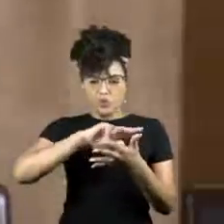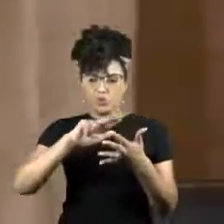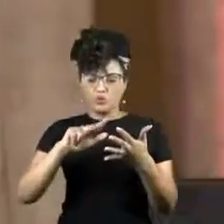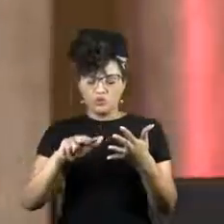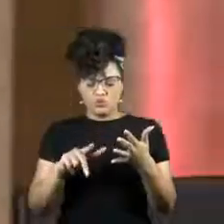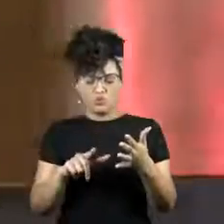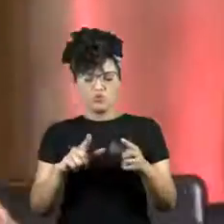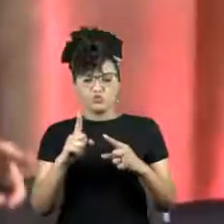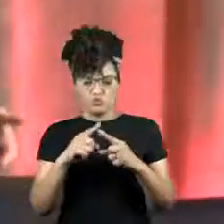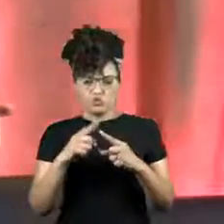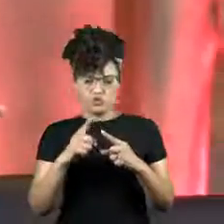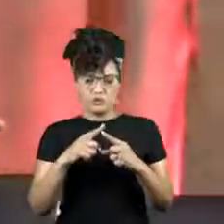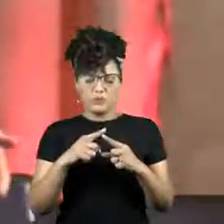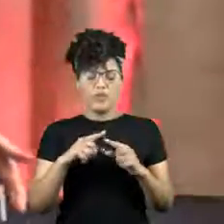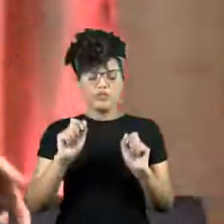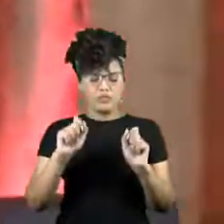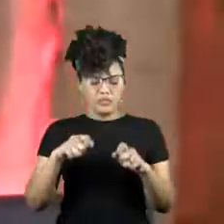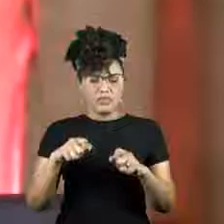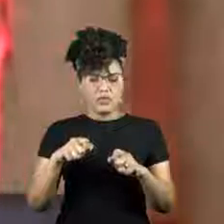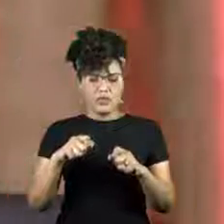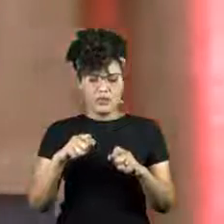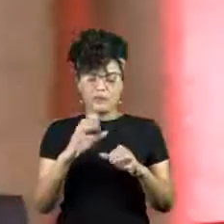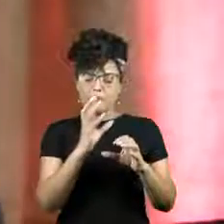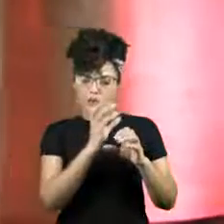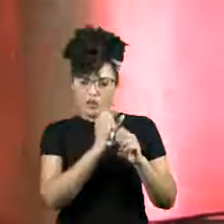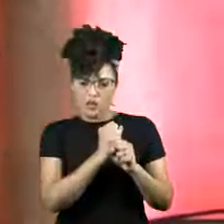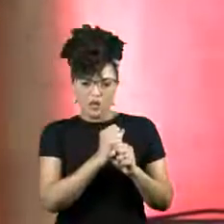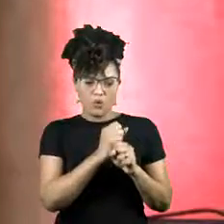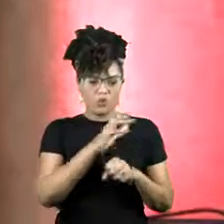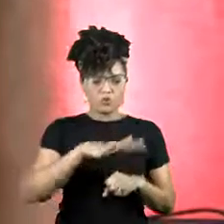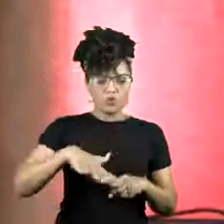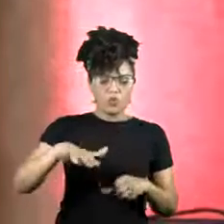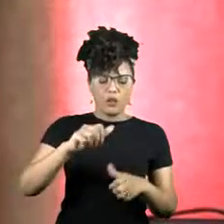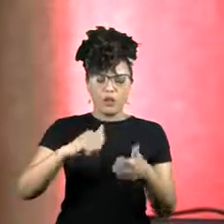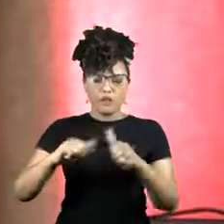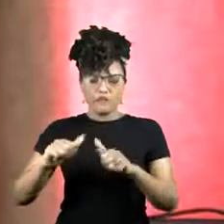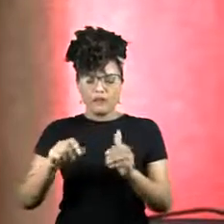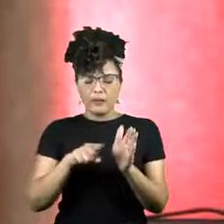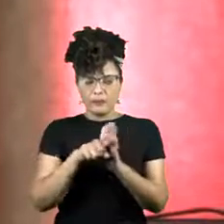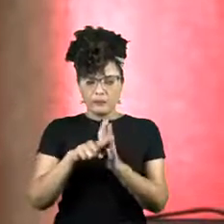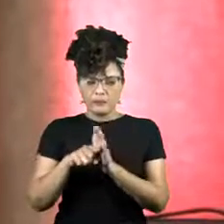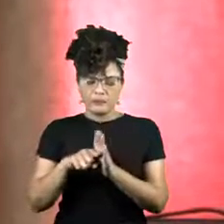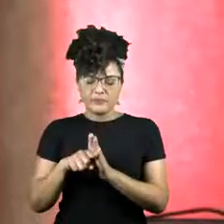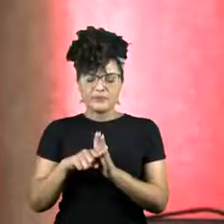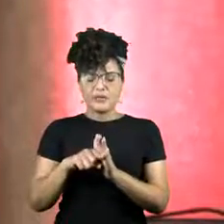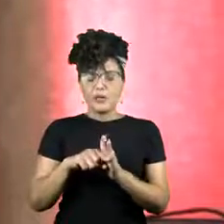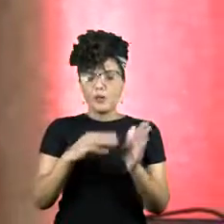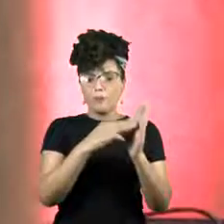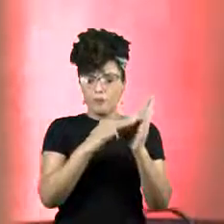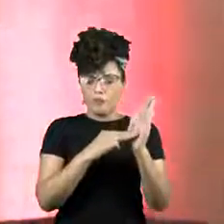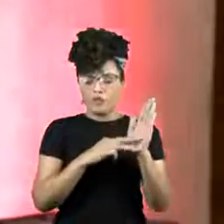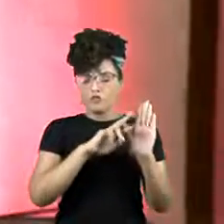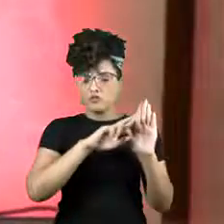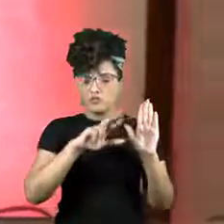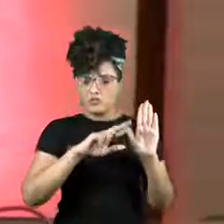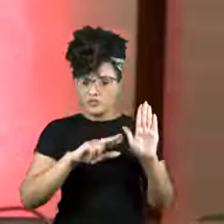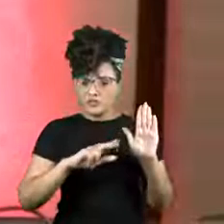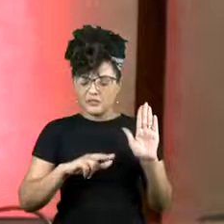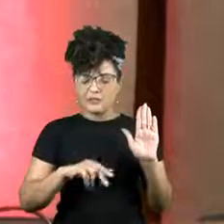Então, é sim possível calcular esse tipo de situação com o método de Felênios, porém, você vai ter